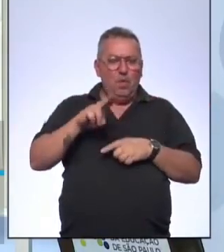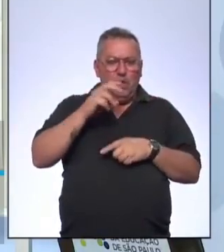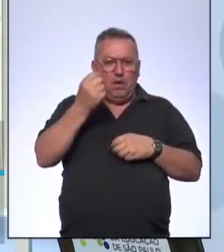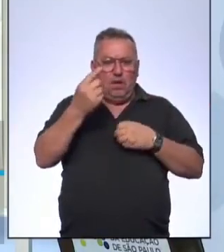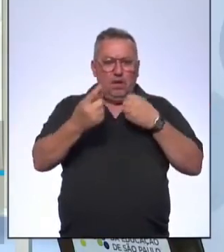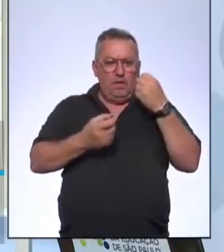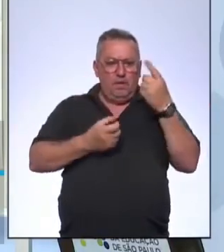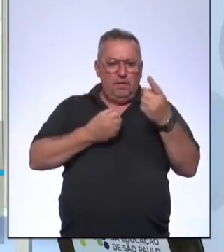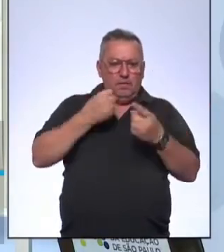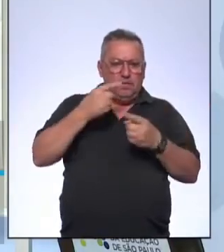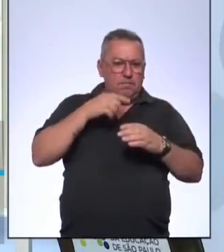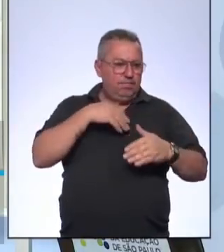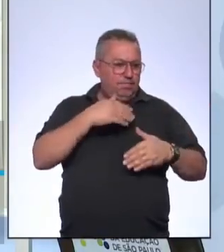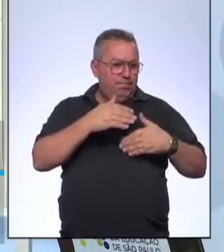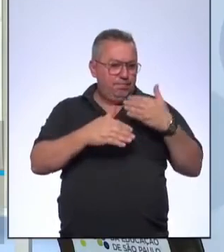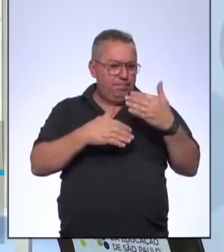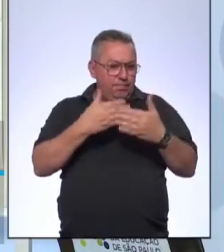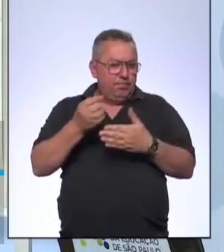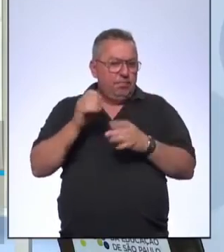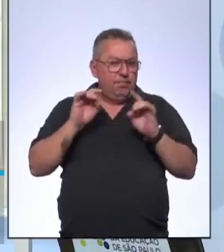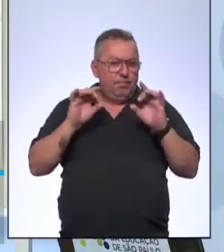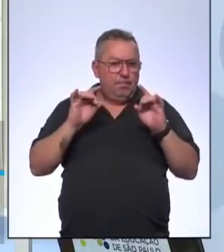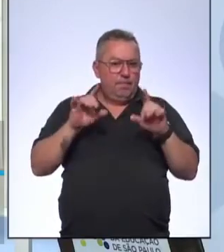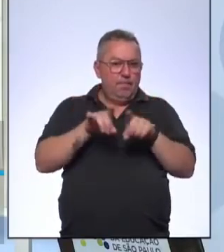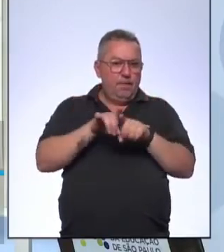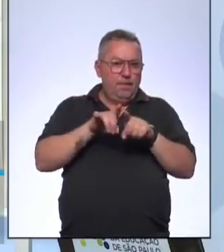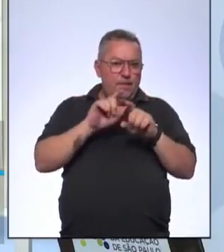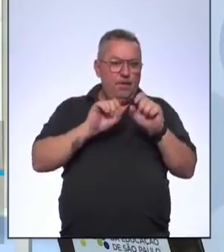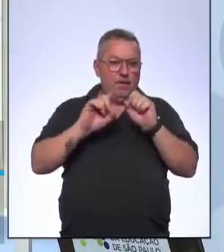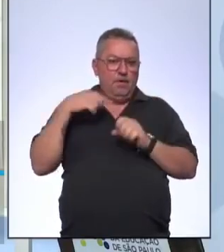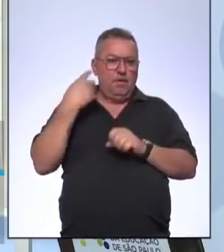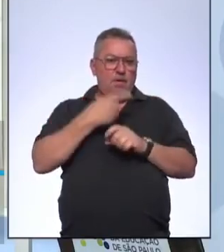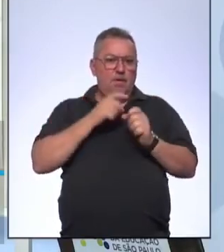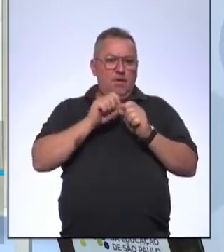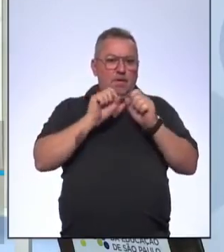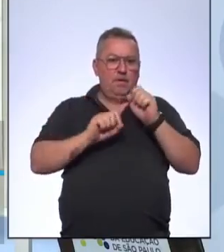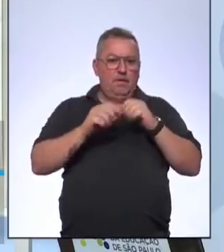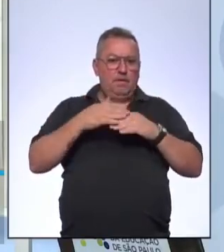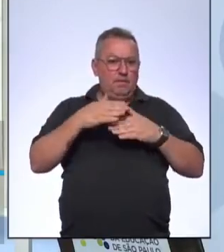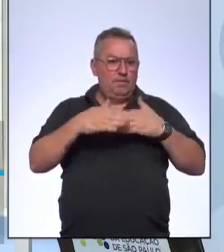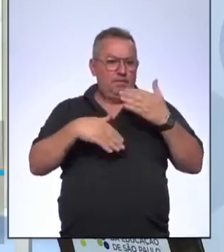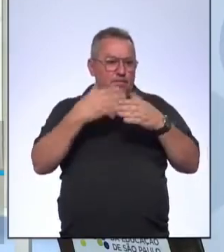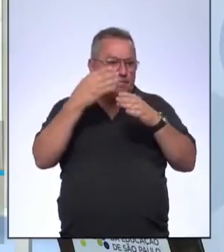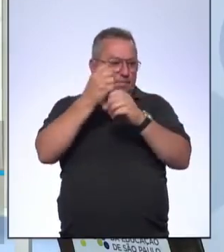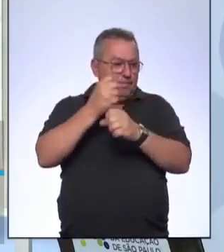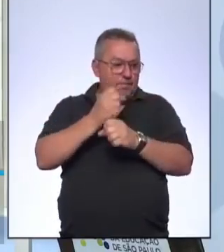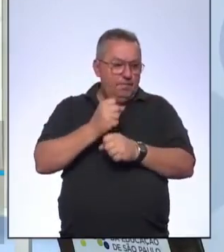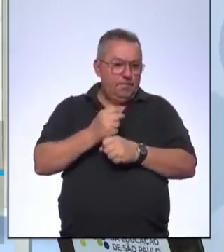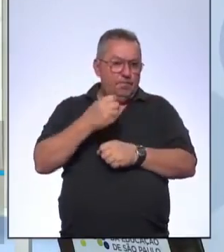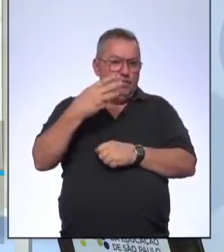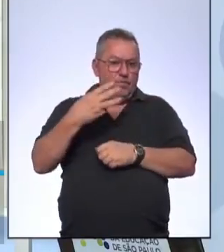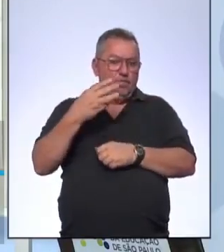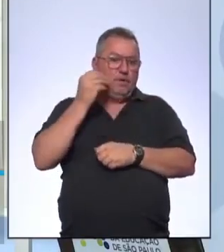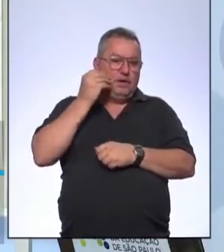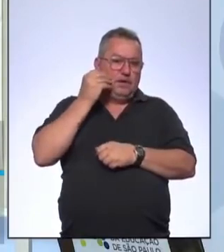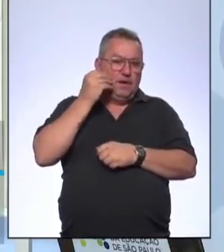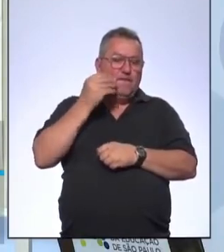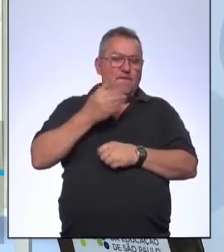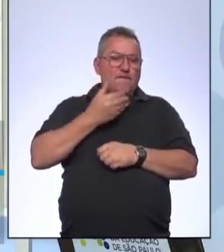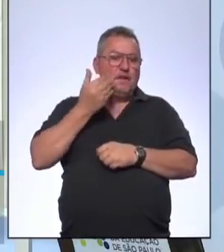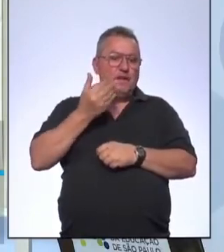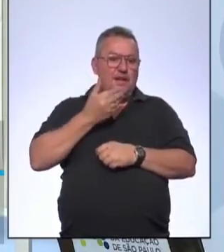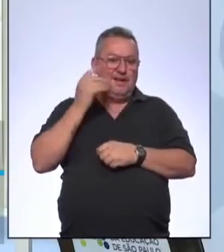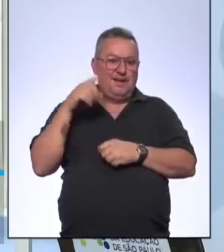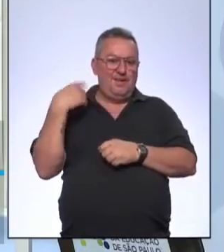alguns passos muito específicos, então nós vamos fazer esse passo aí de calcular o π como 3 para tentar facilitar